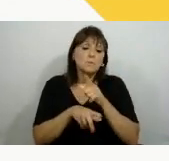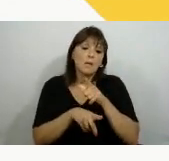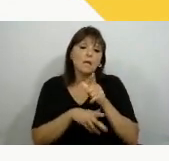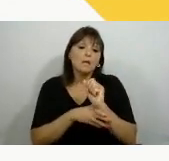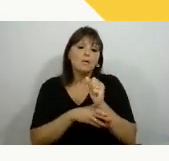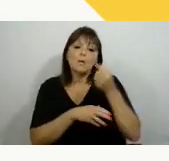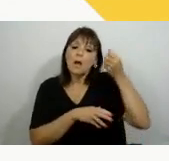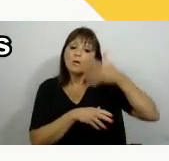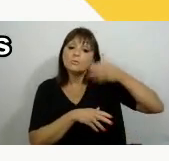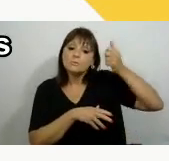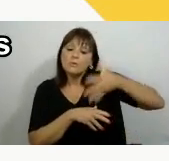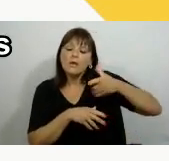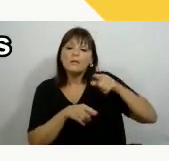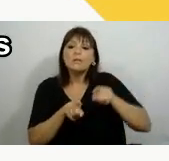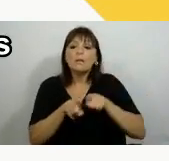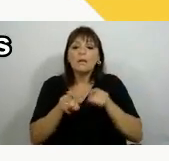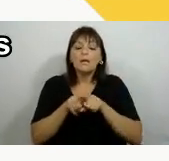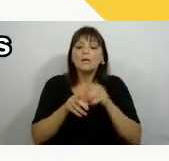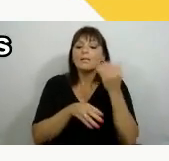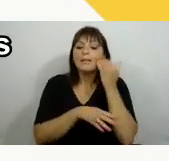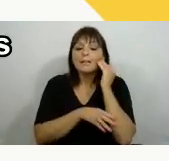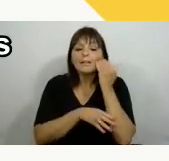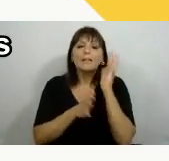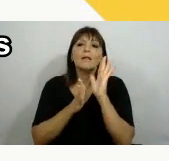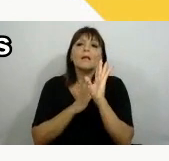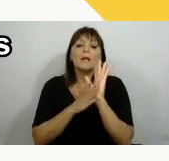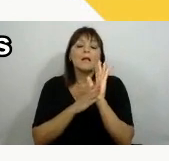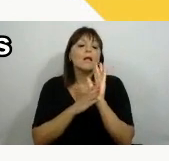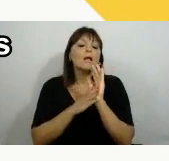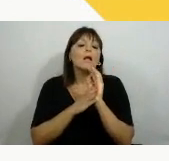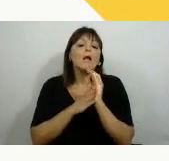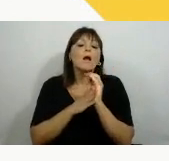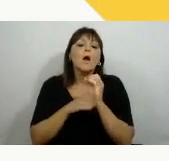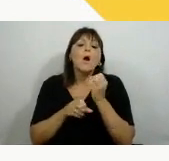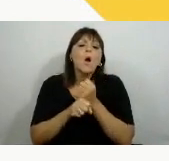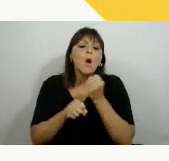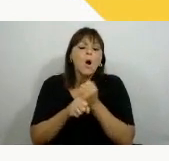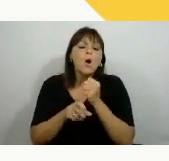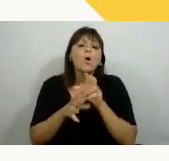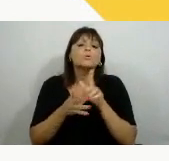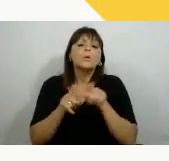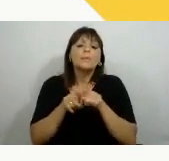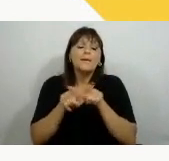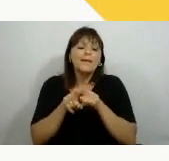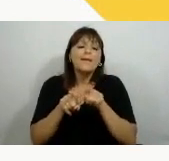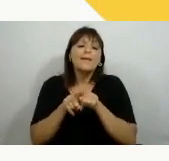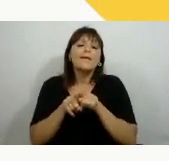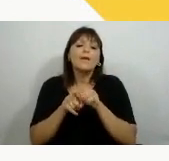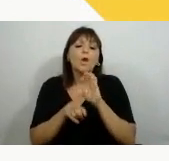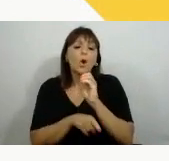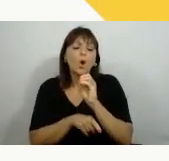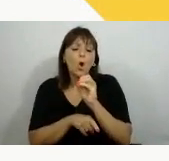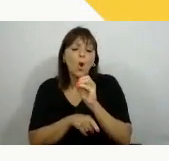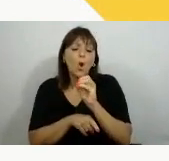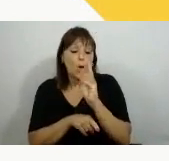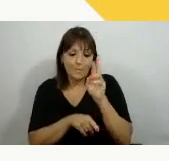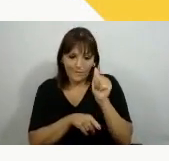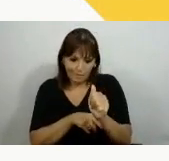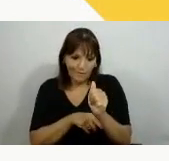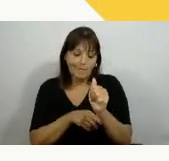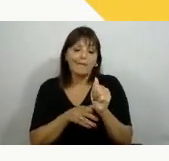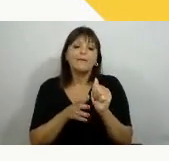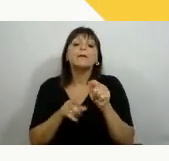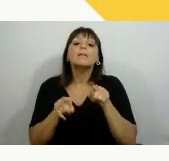entender a obra, o contexto, por exemplo, a questão da ilustração das pessoas diversas, a gente precisava entender que aquela obra era